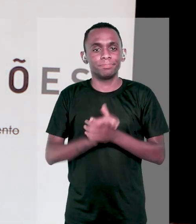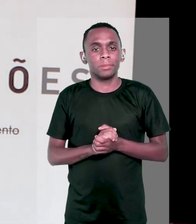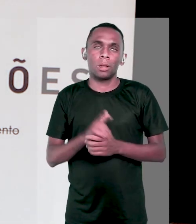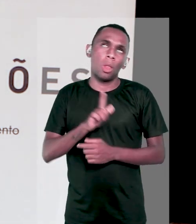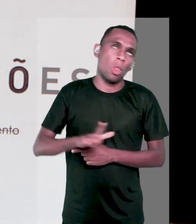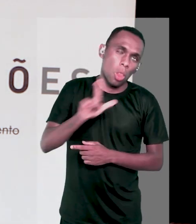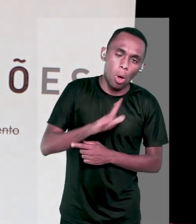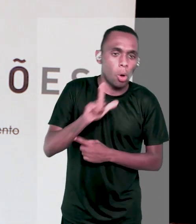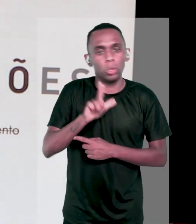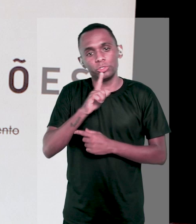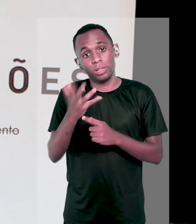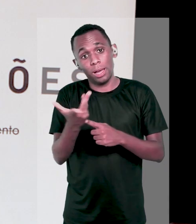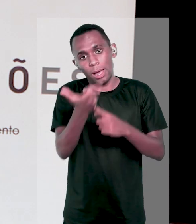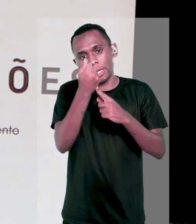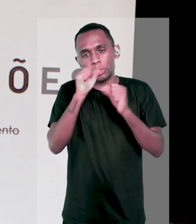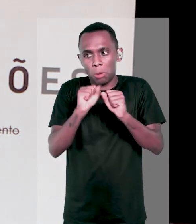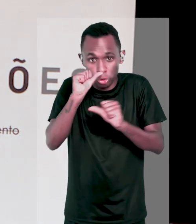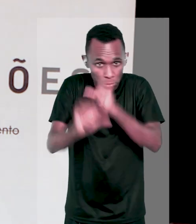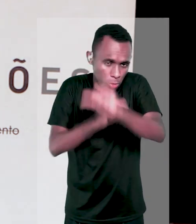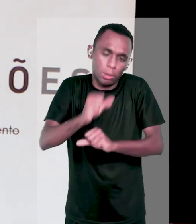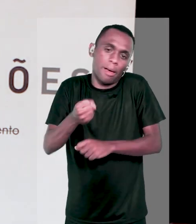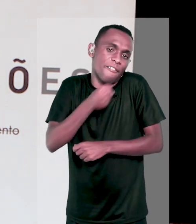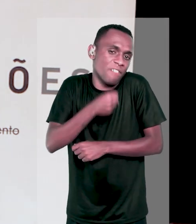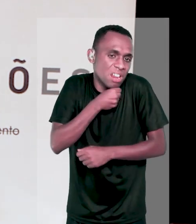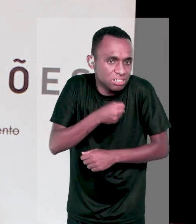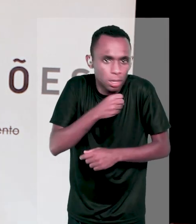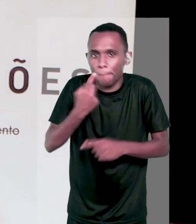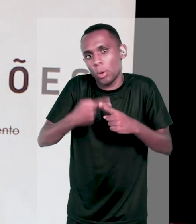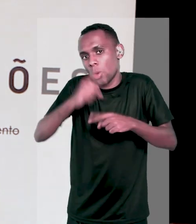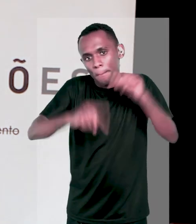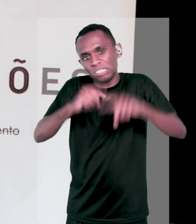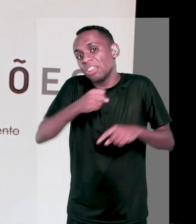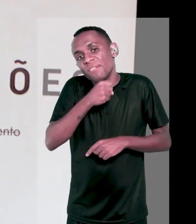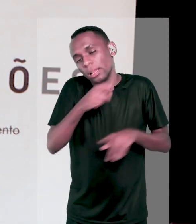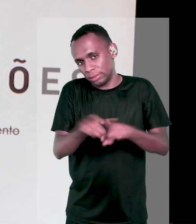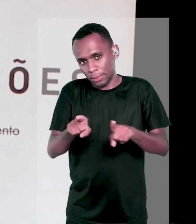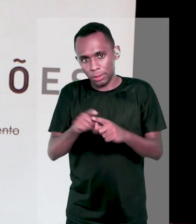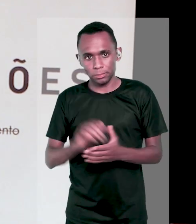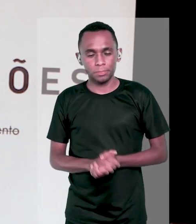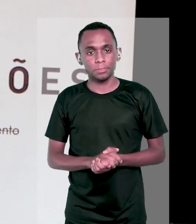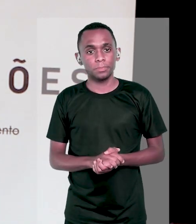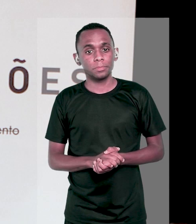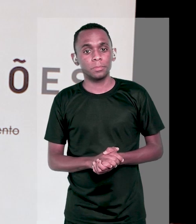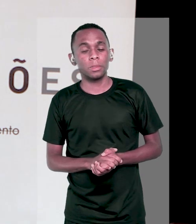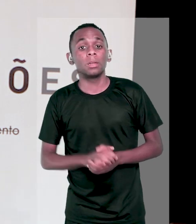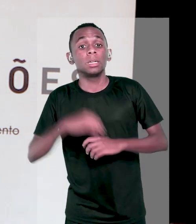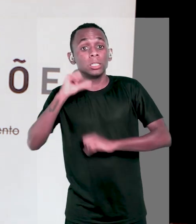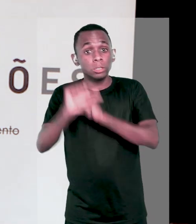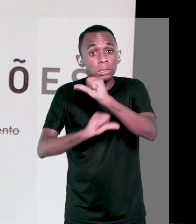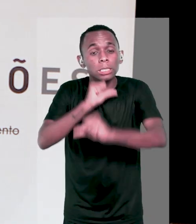a excelidade da obra da arte em relação ao tempo enquanto o corpo inserido no mundo é o de uma constante